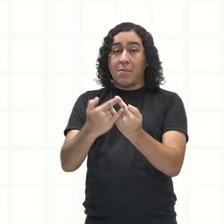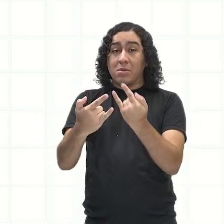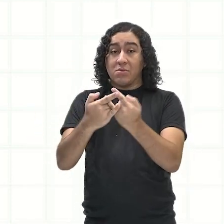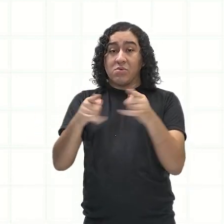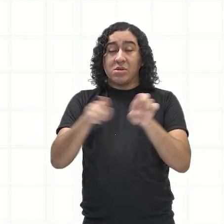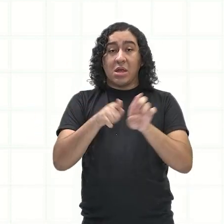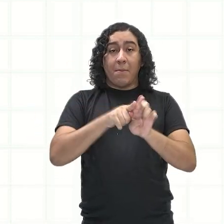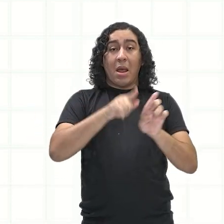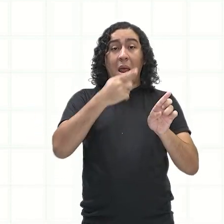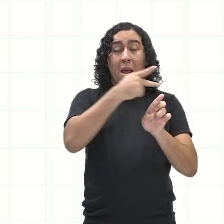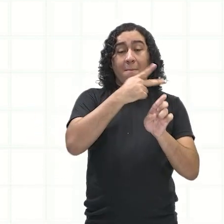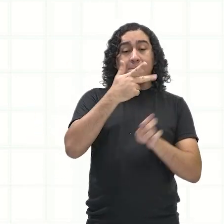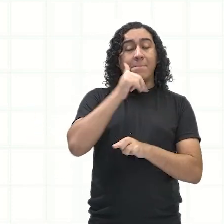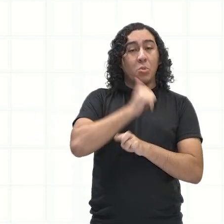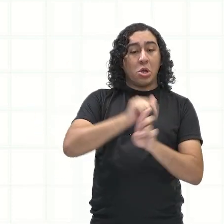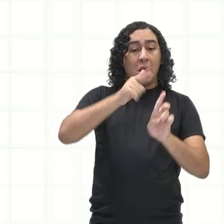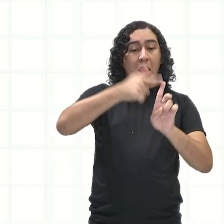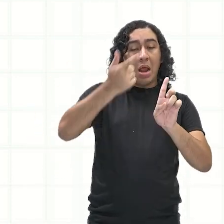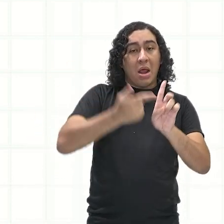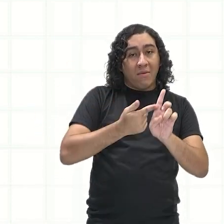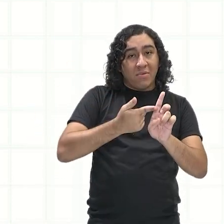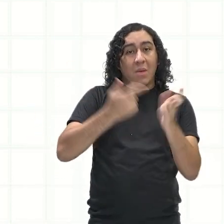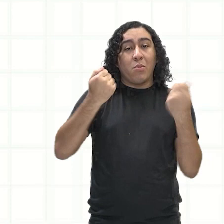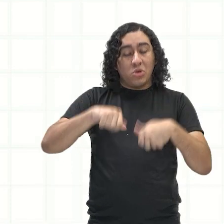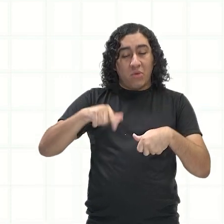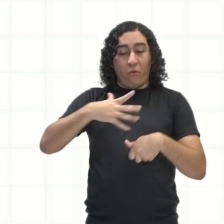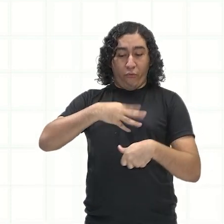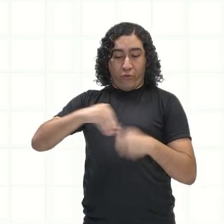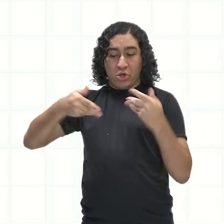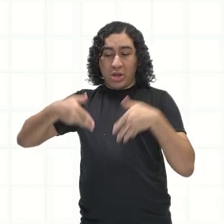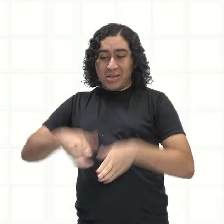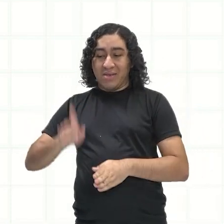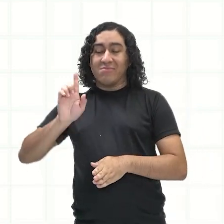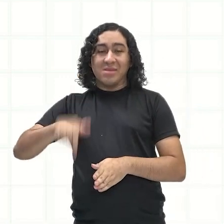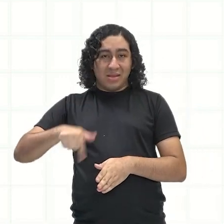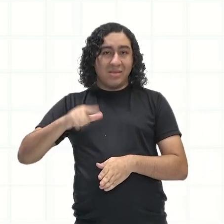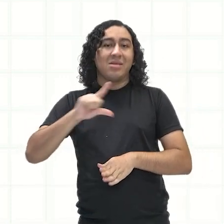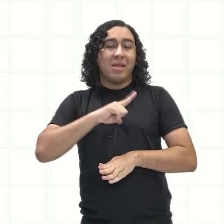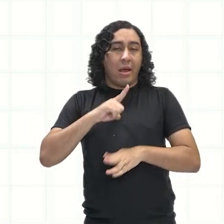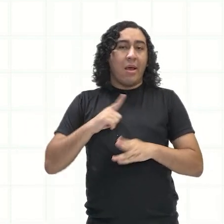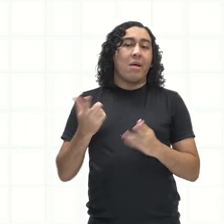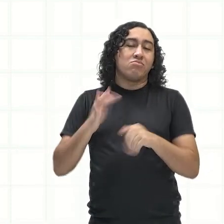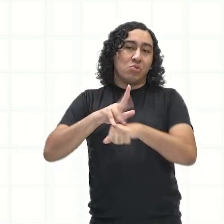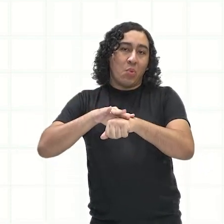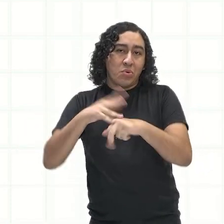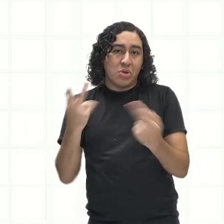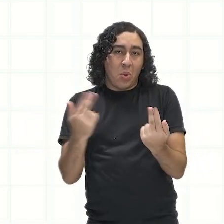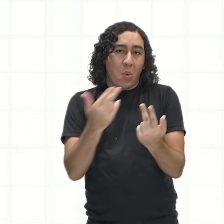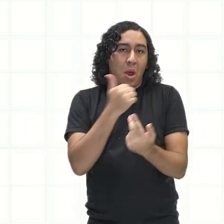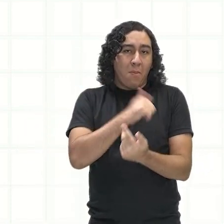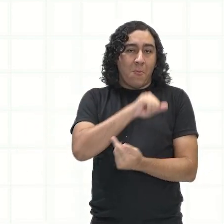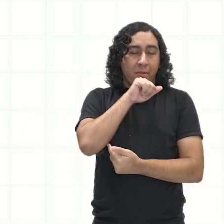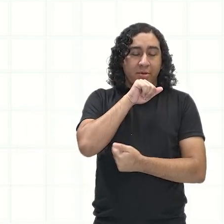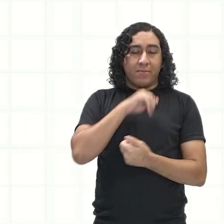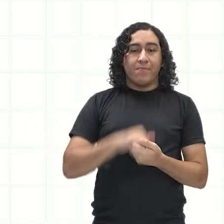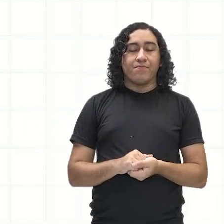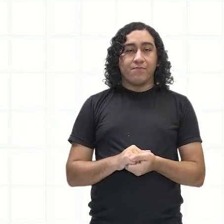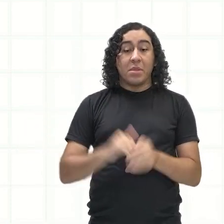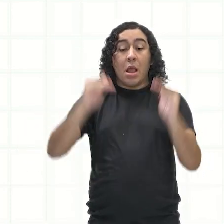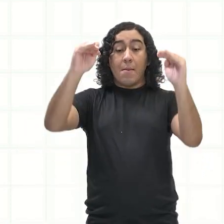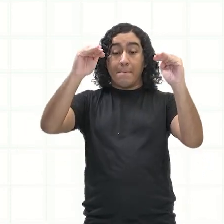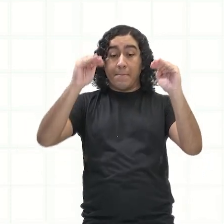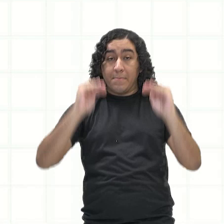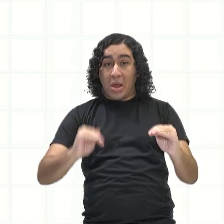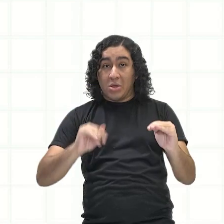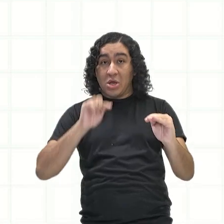grávida pode transmitir ali para o bebê também. Agora, a gente observa ali, assim não pega, né? São formas ali